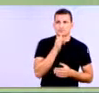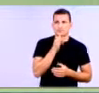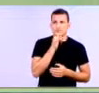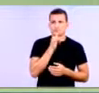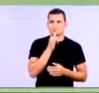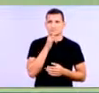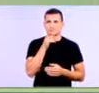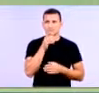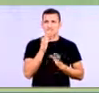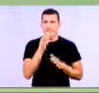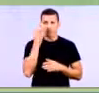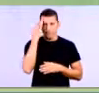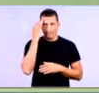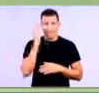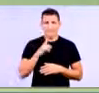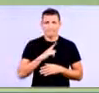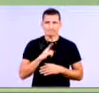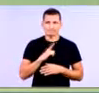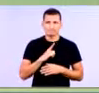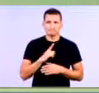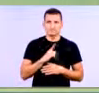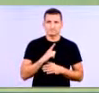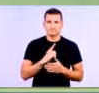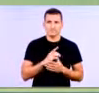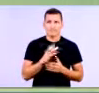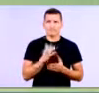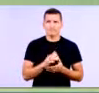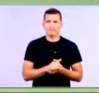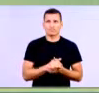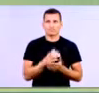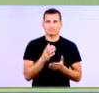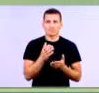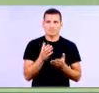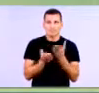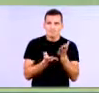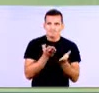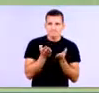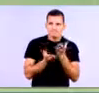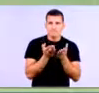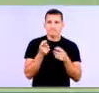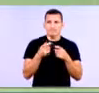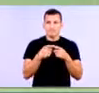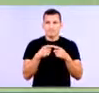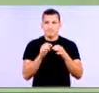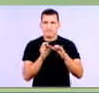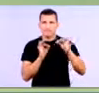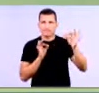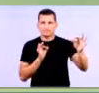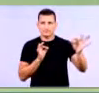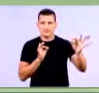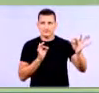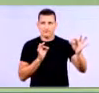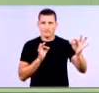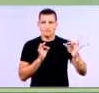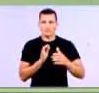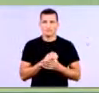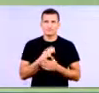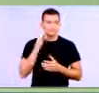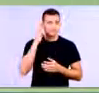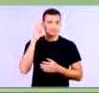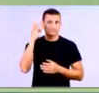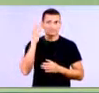você já sabe que já existe aí, né, atendimento médico à distância. Já imaginaram,